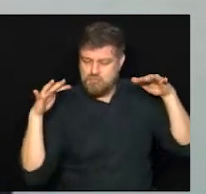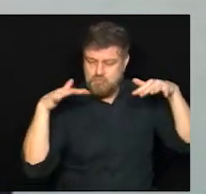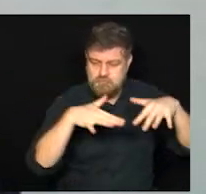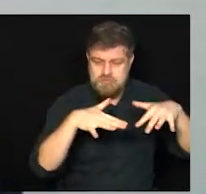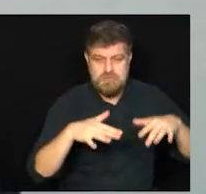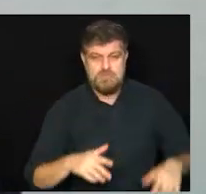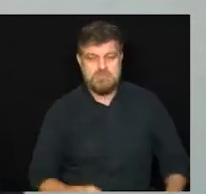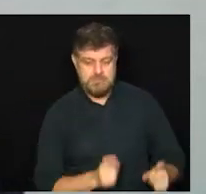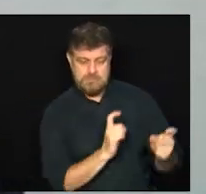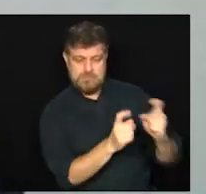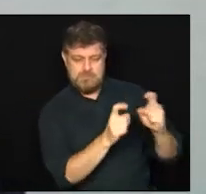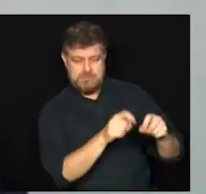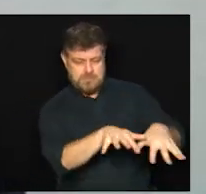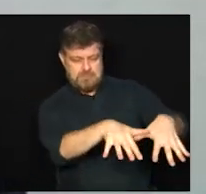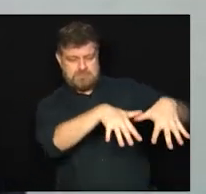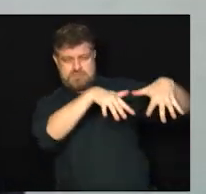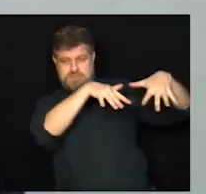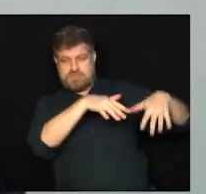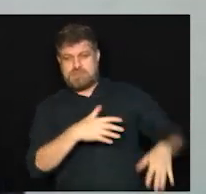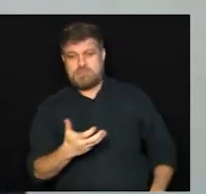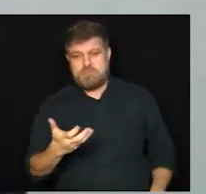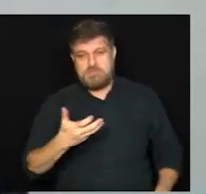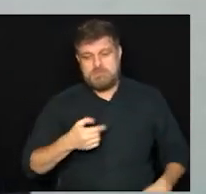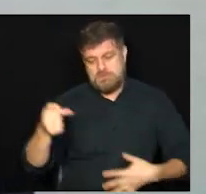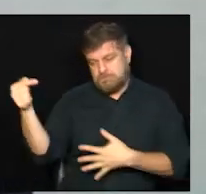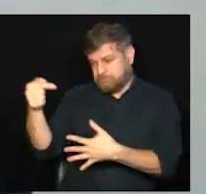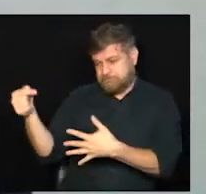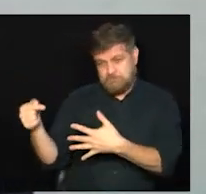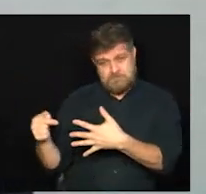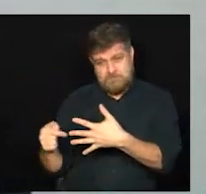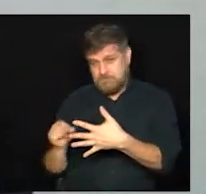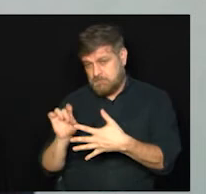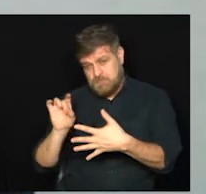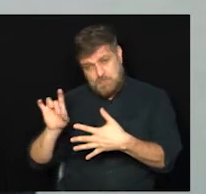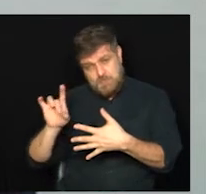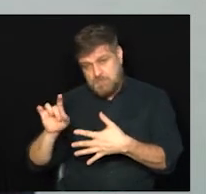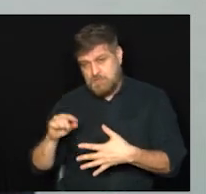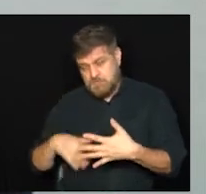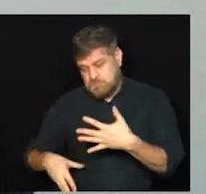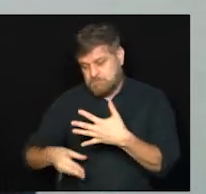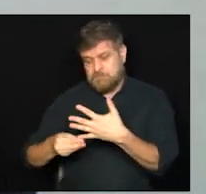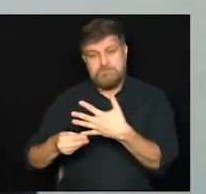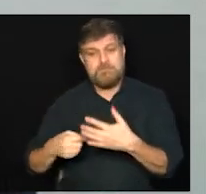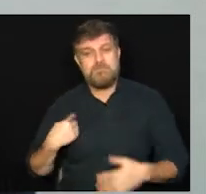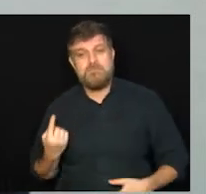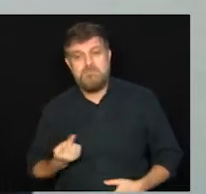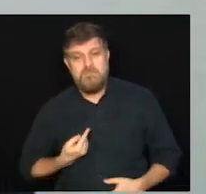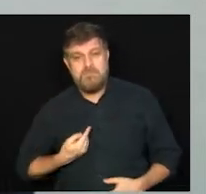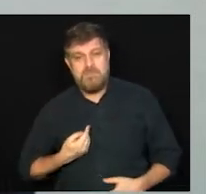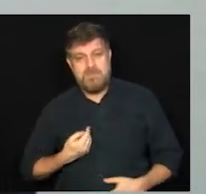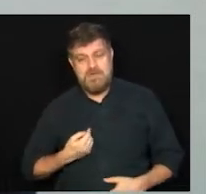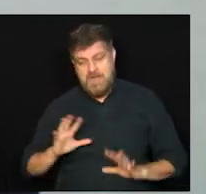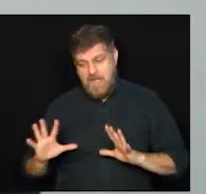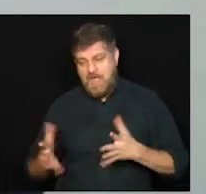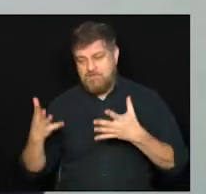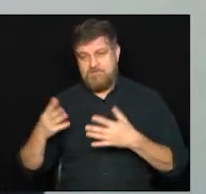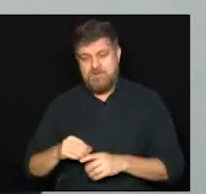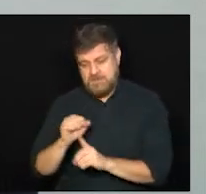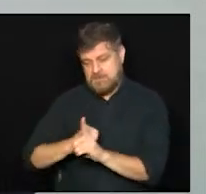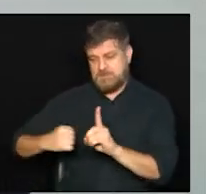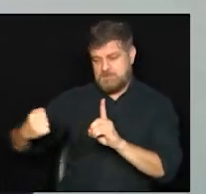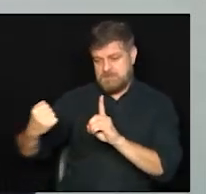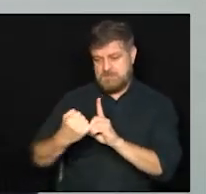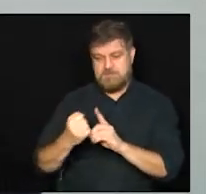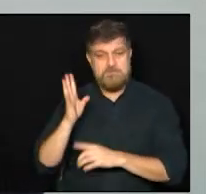queria pontuar era só esse pedaço para dizer que eventos sociais são muito bacanas,